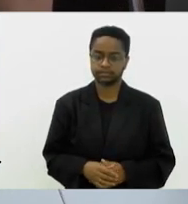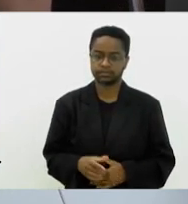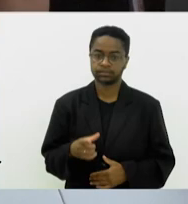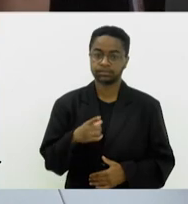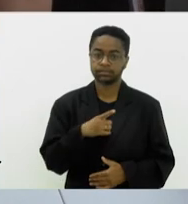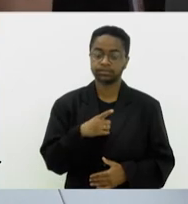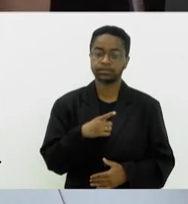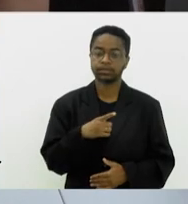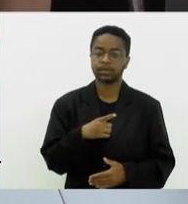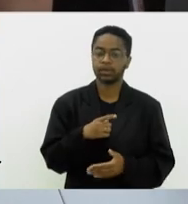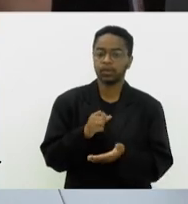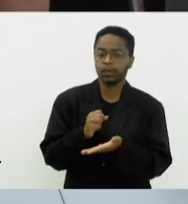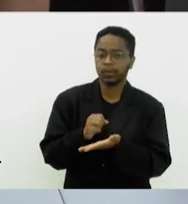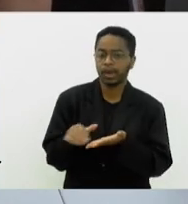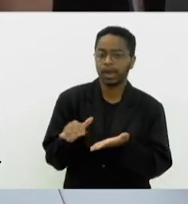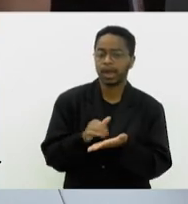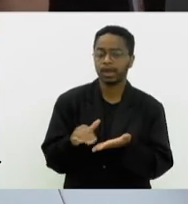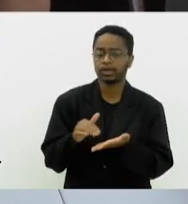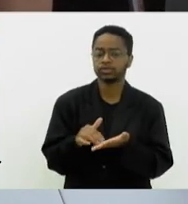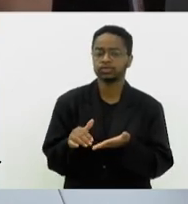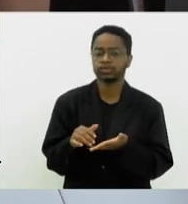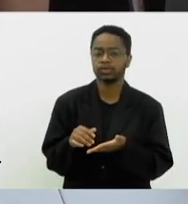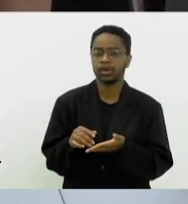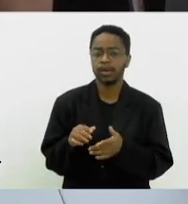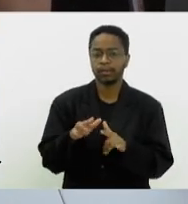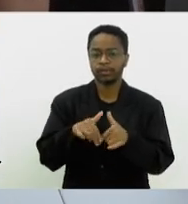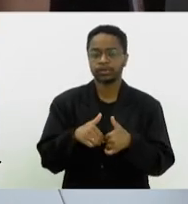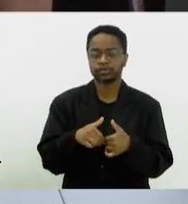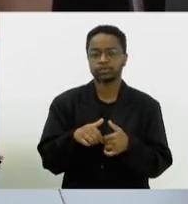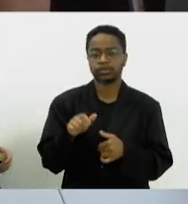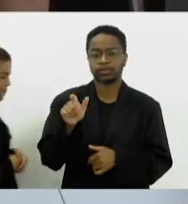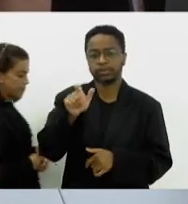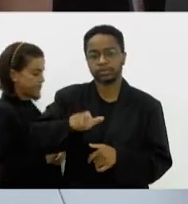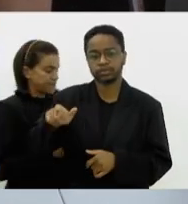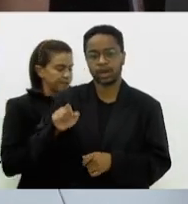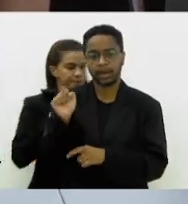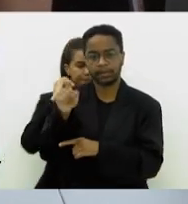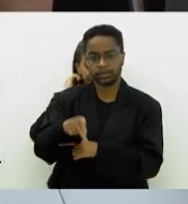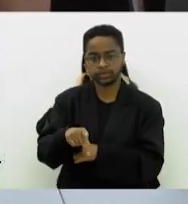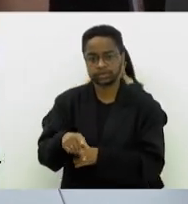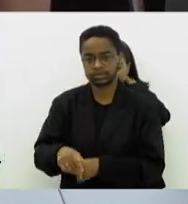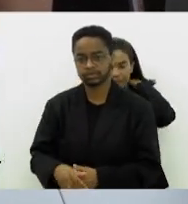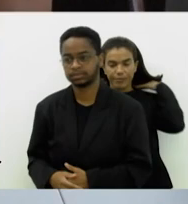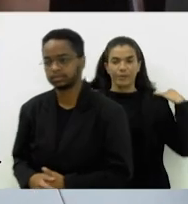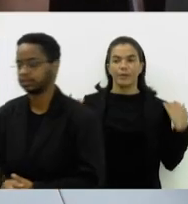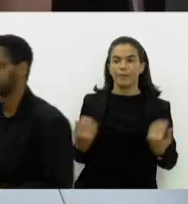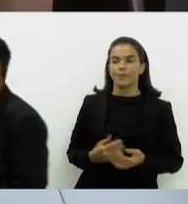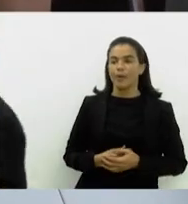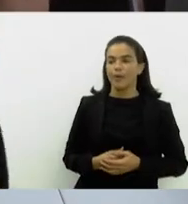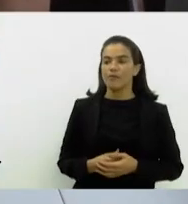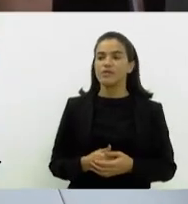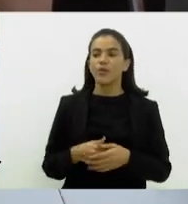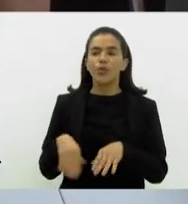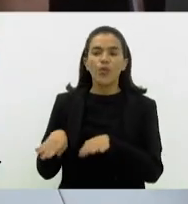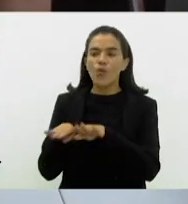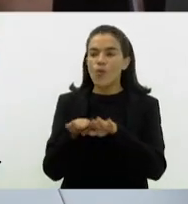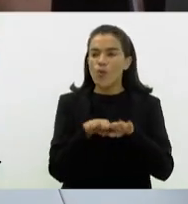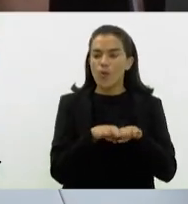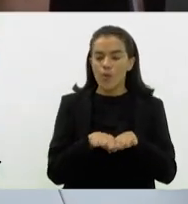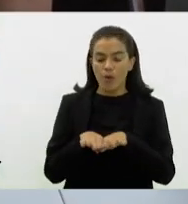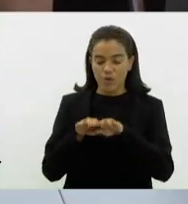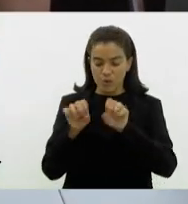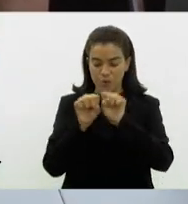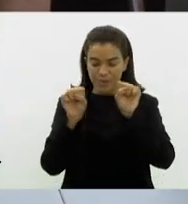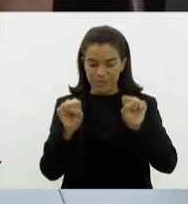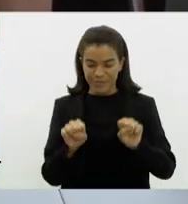desgaste perante o aposentado e pensionista. Porque como você não uniformizou o